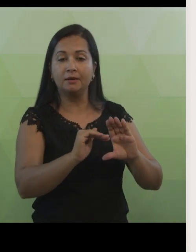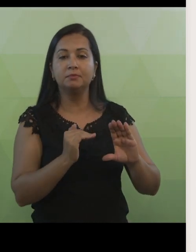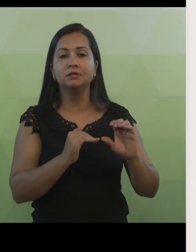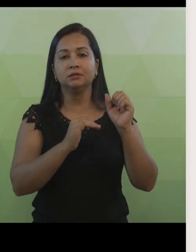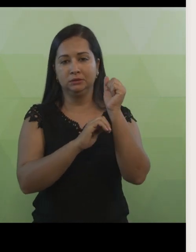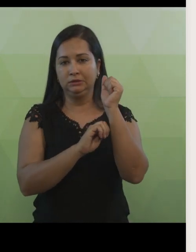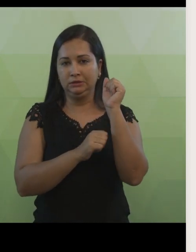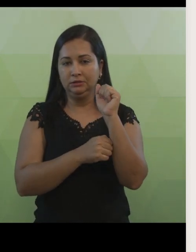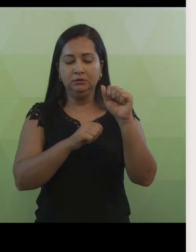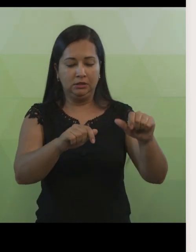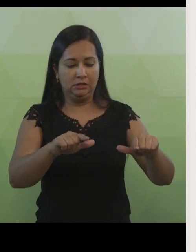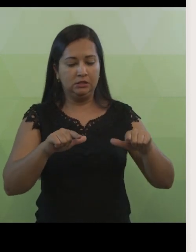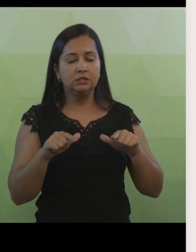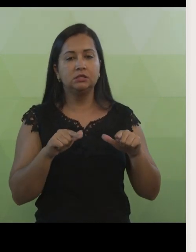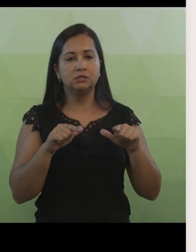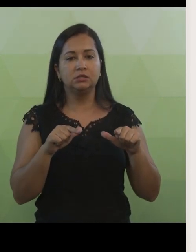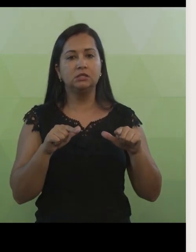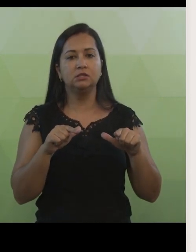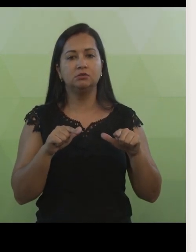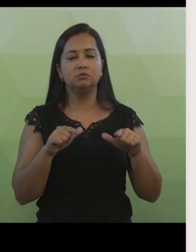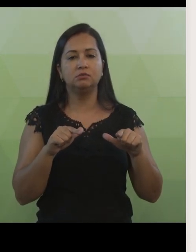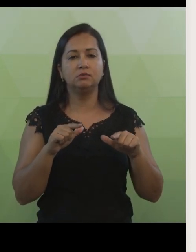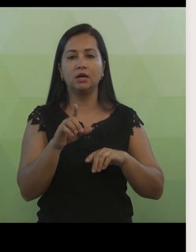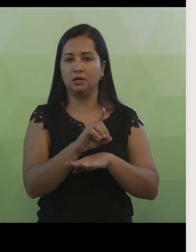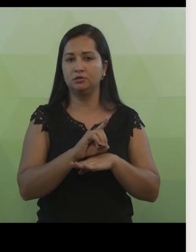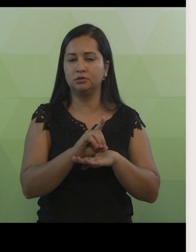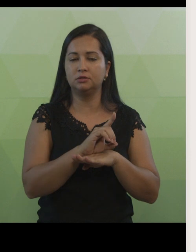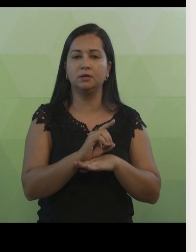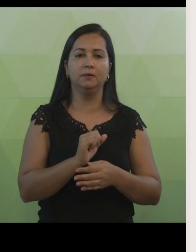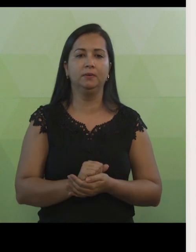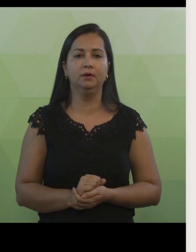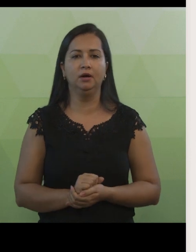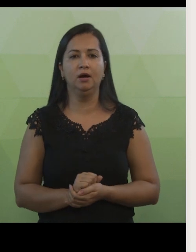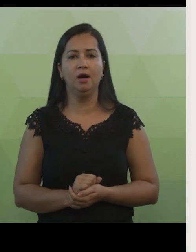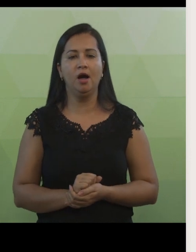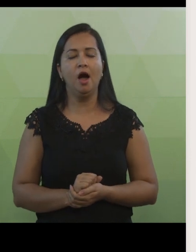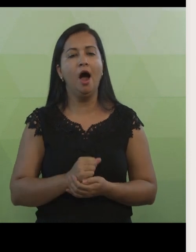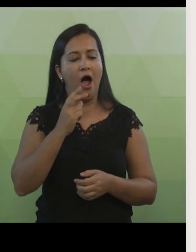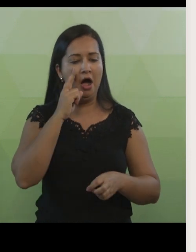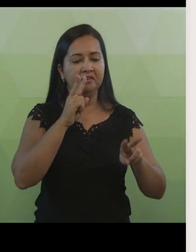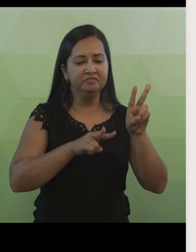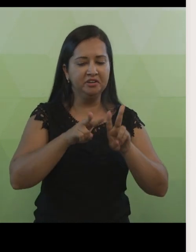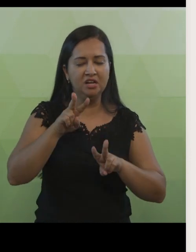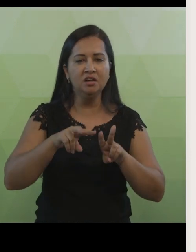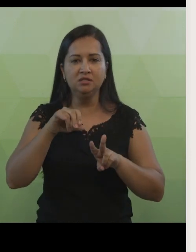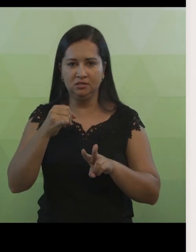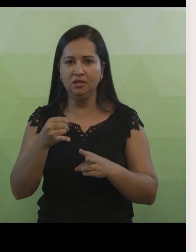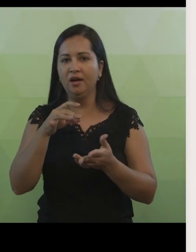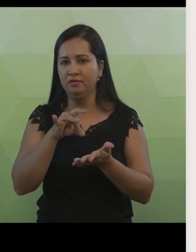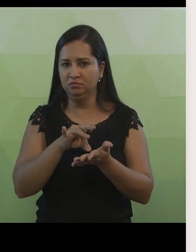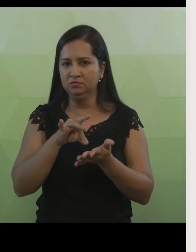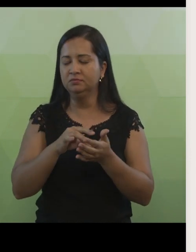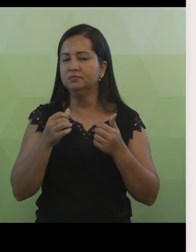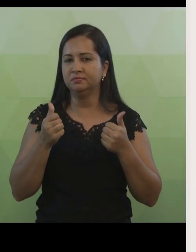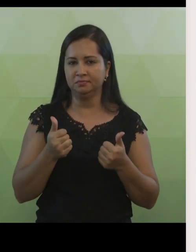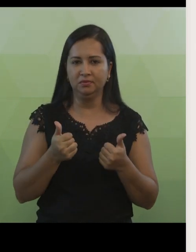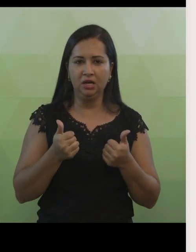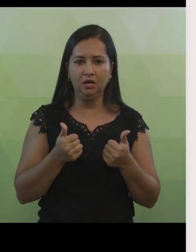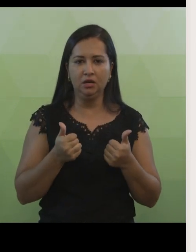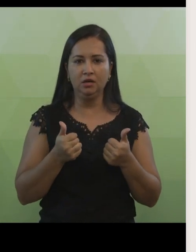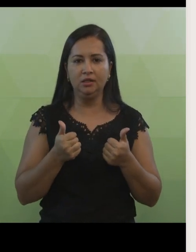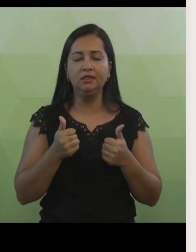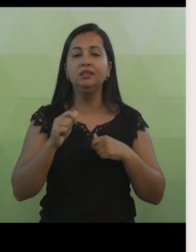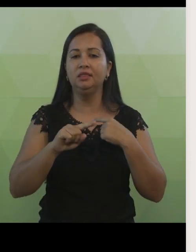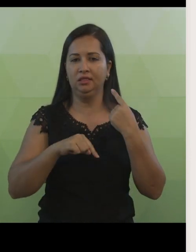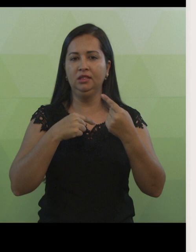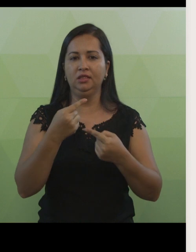servidor. O servidor vai lá e me manda o certificado dele. O usuário vai lá e faz essa validação de verificar se o certificado é